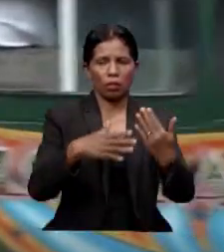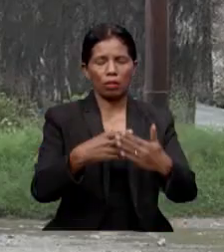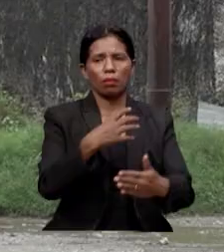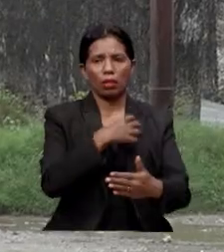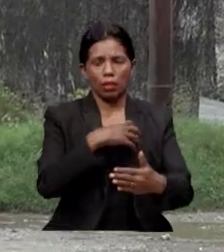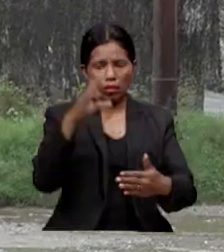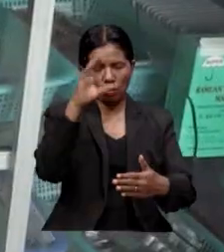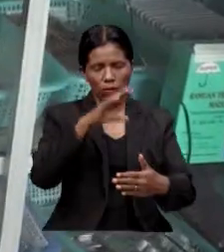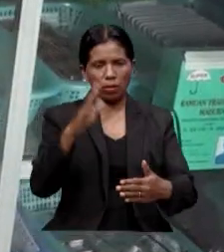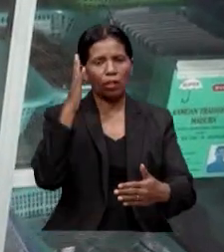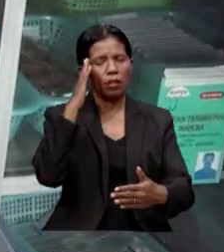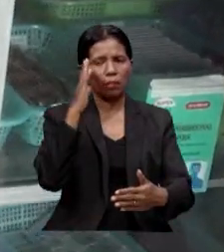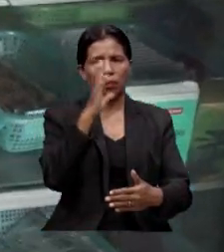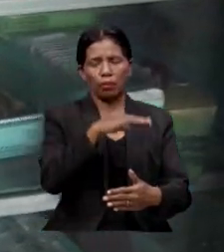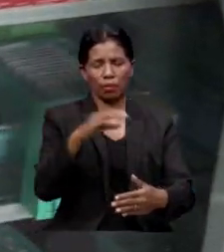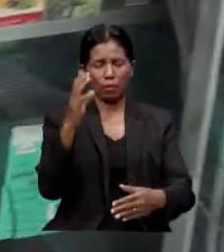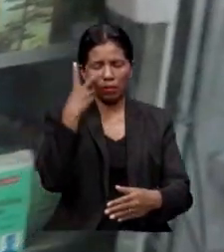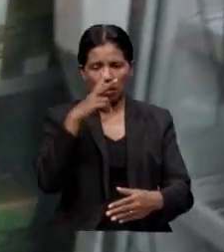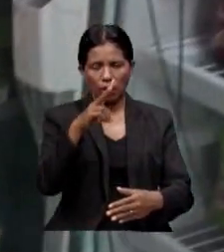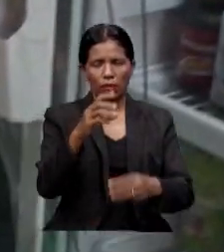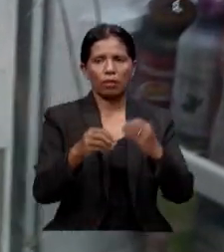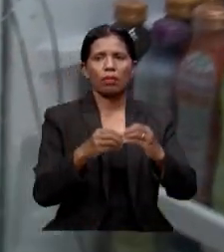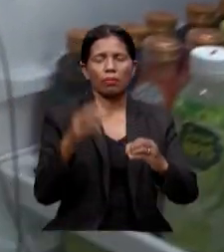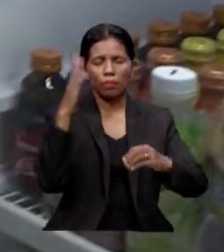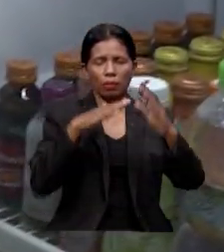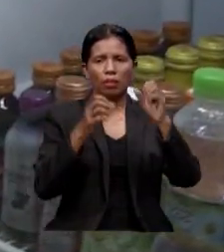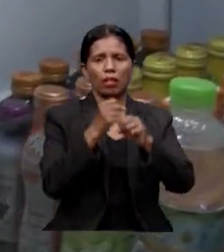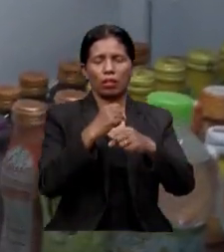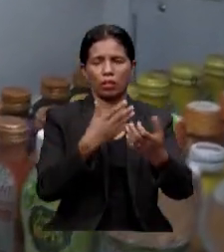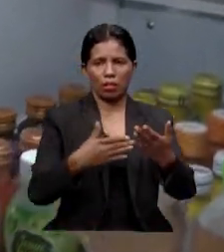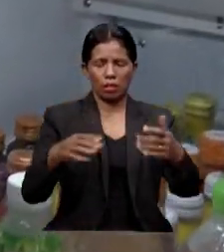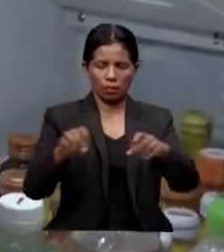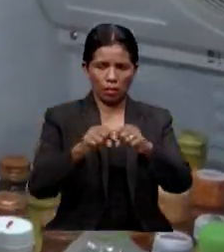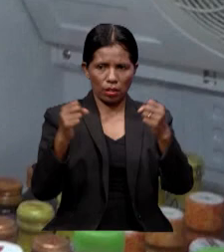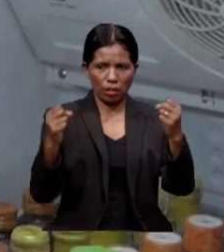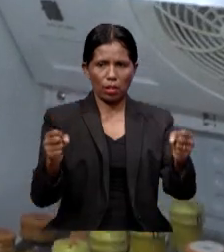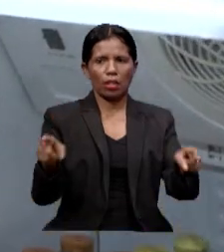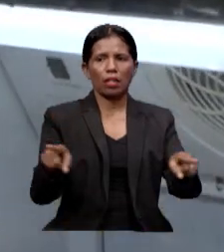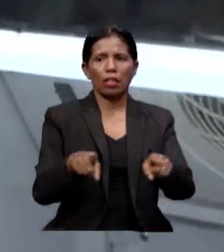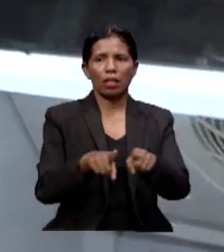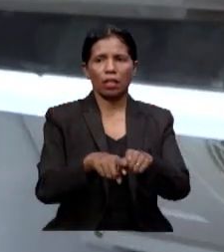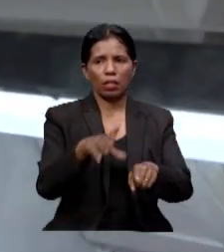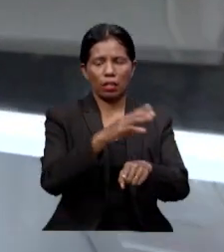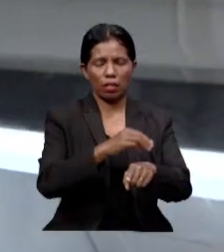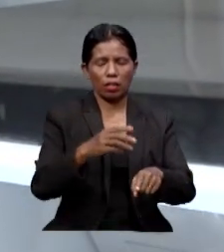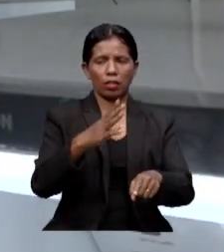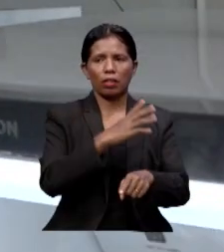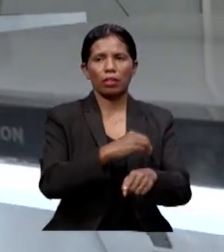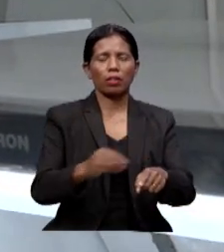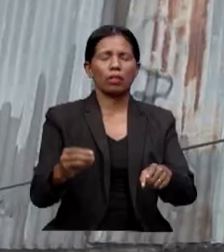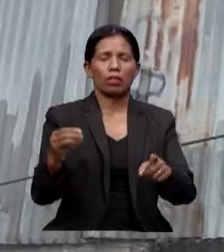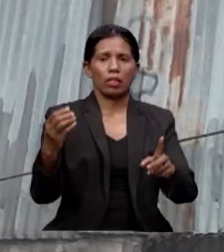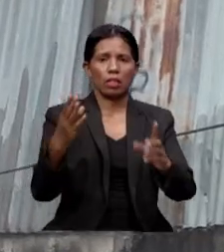atubuca solução ba confronto né. Confronto né resulta se san balun hetan estragos, hanesa na poti Colhoun ne vidro